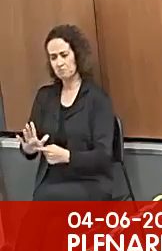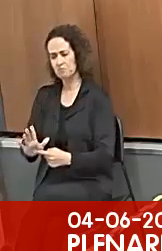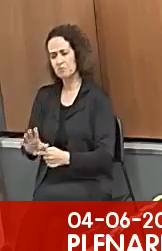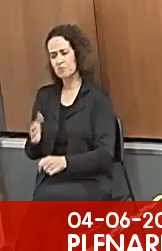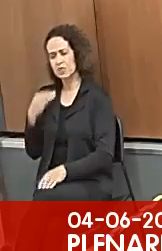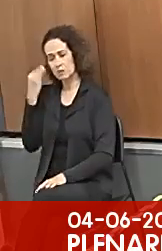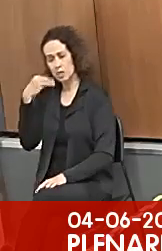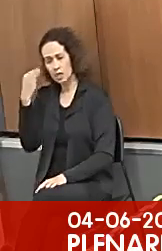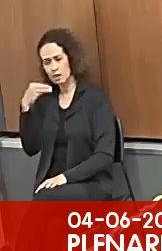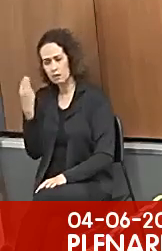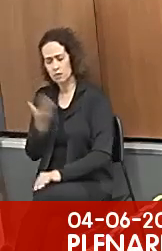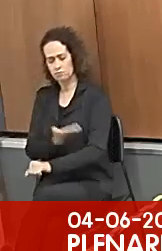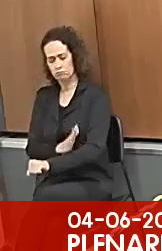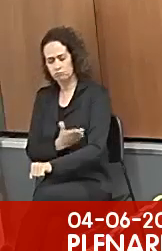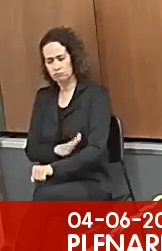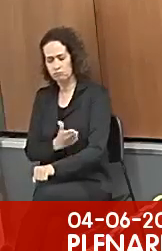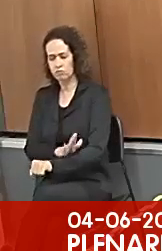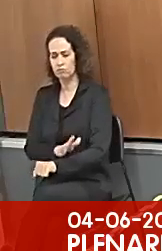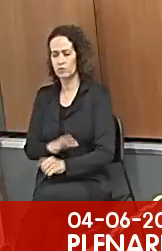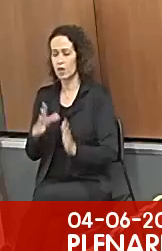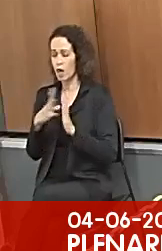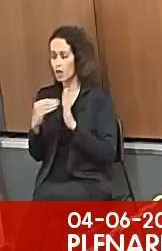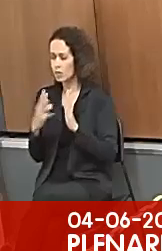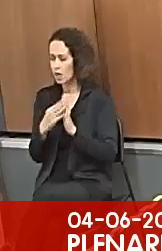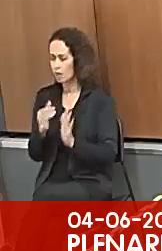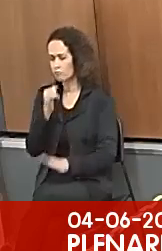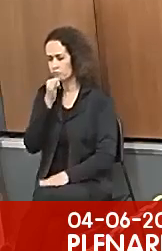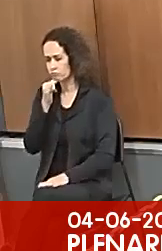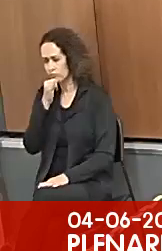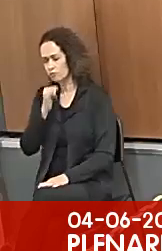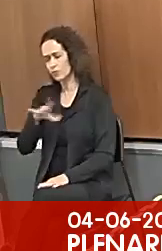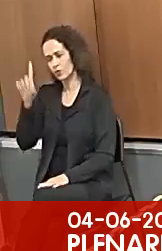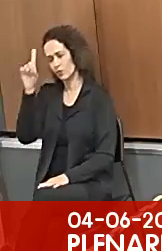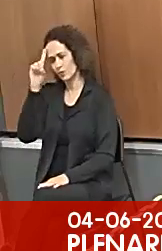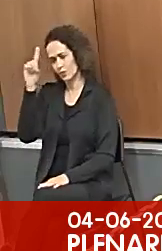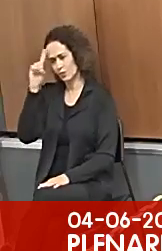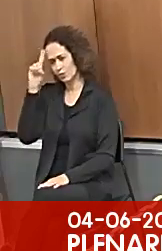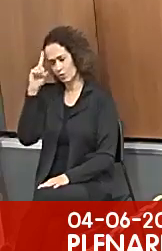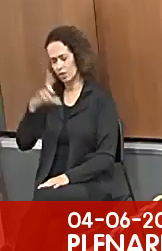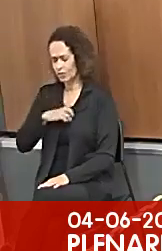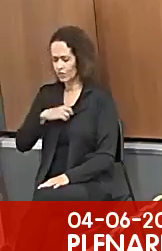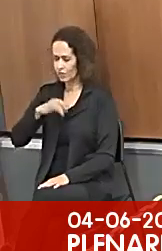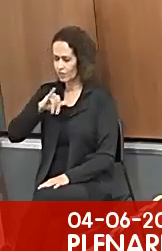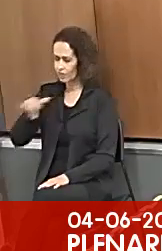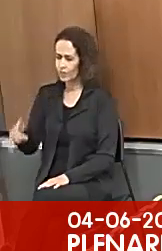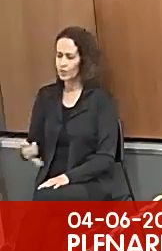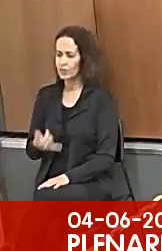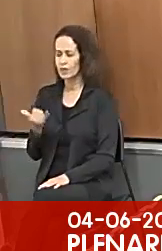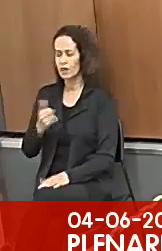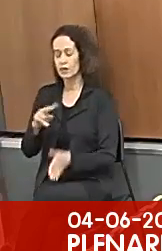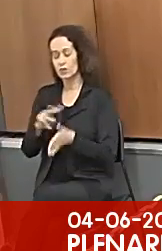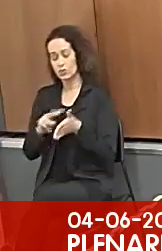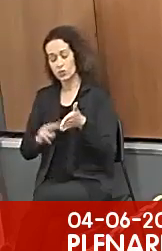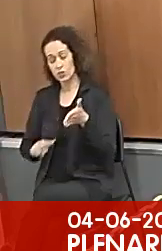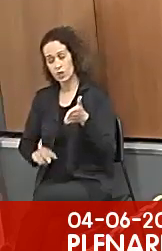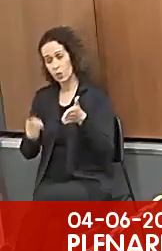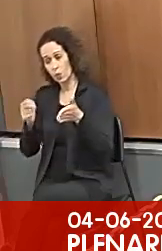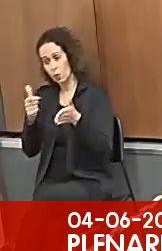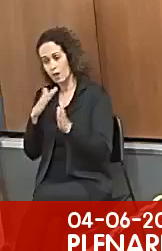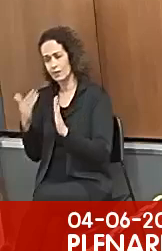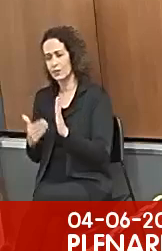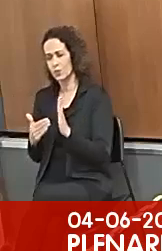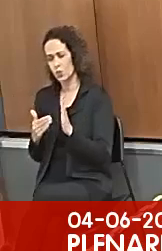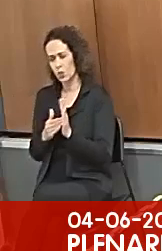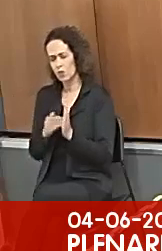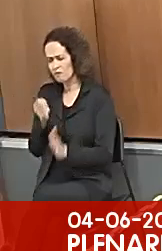prática, exemplos do seu dia a dia. Eu tive a oportunidade, né, de ler quase todo o livro,